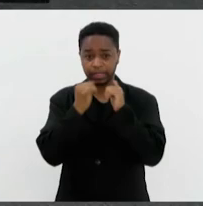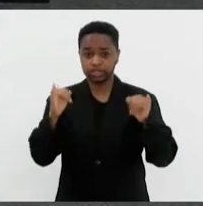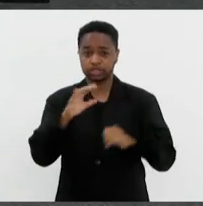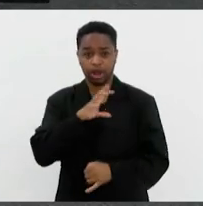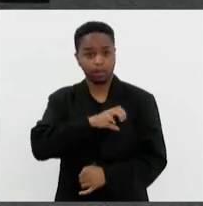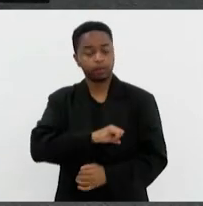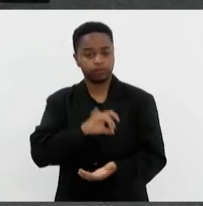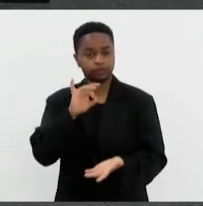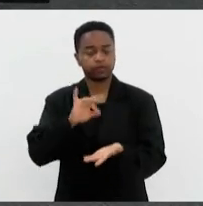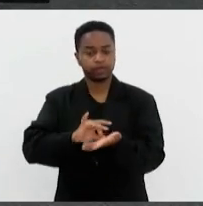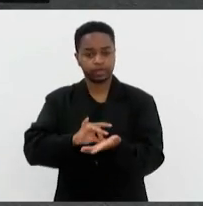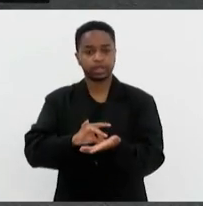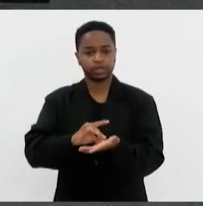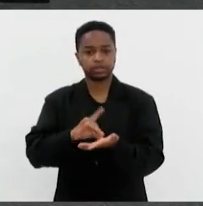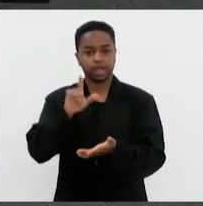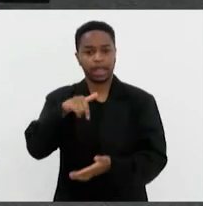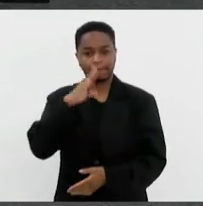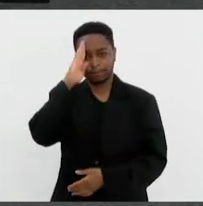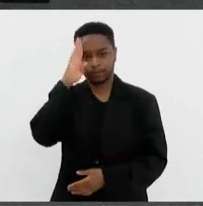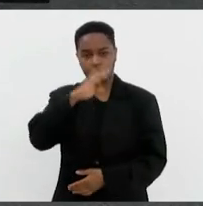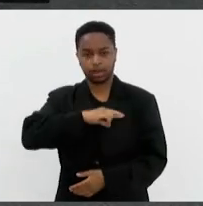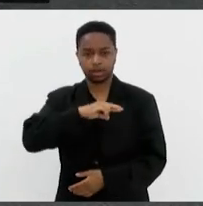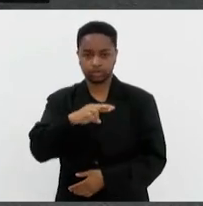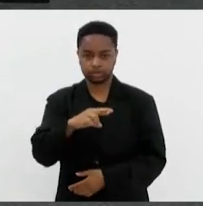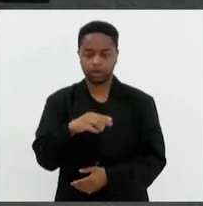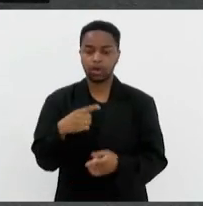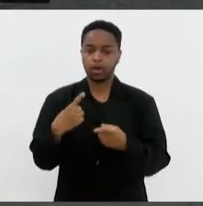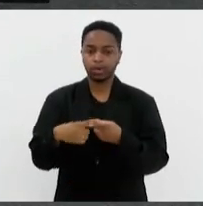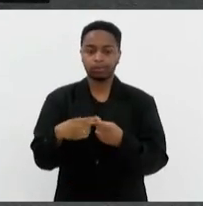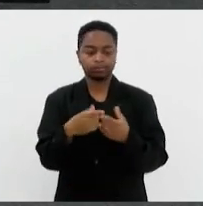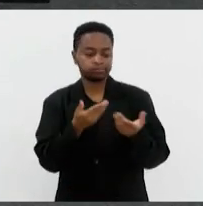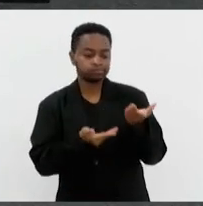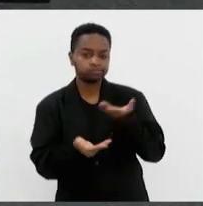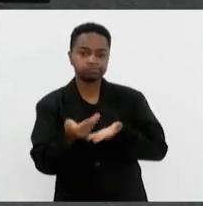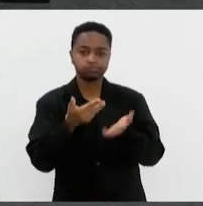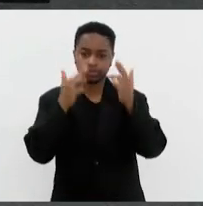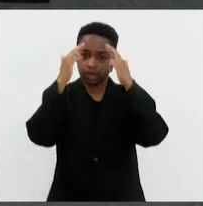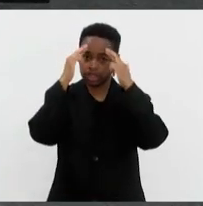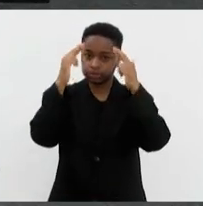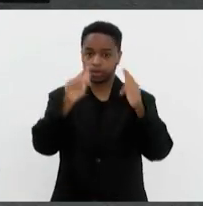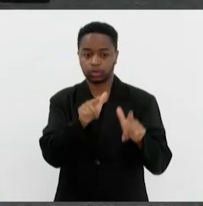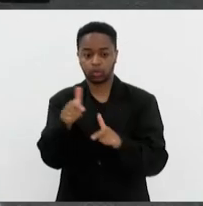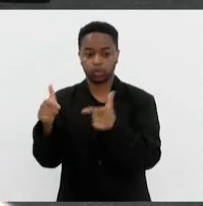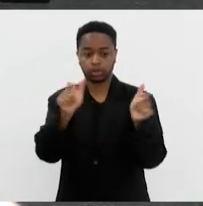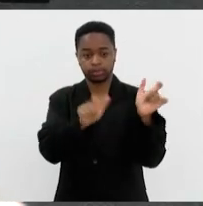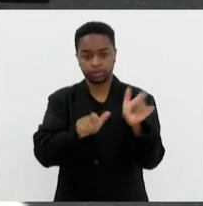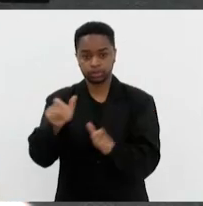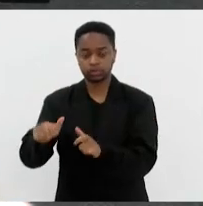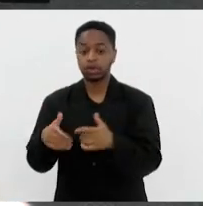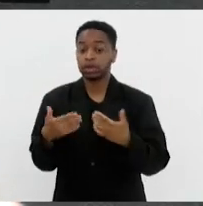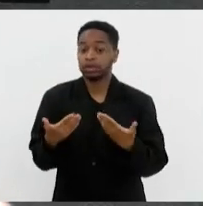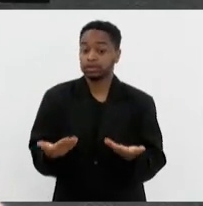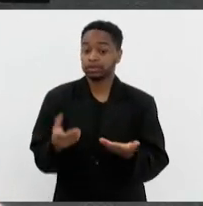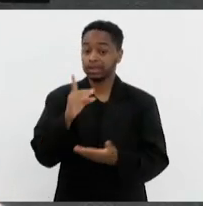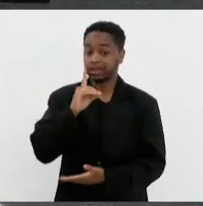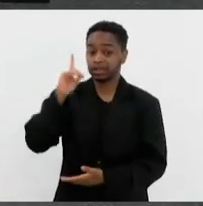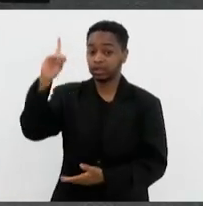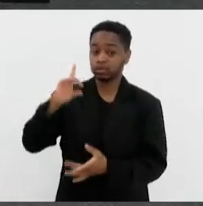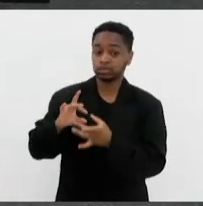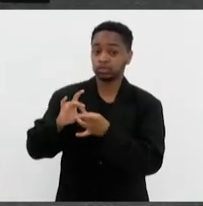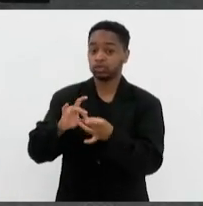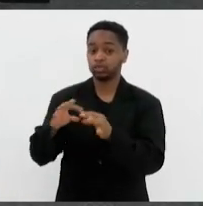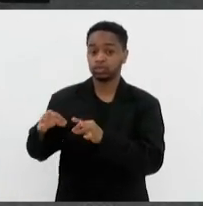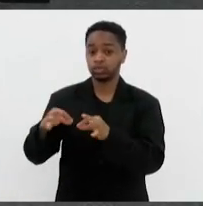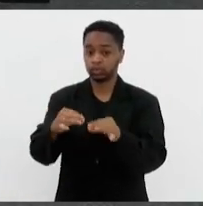a verdadeira religião, a fraternidade, o respeito ao próximo. De forma que Deus está em tudo, e por